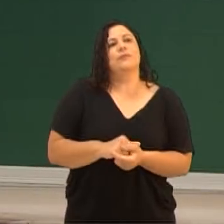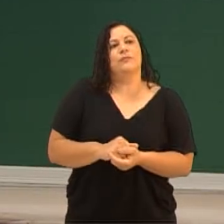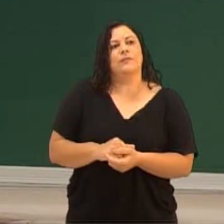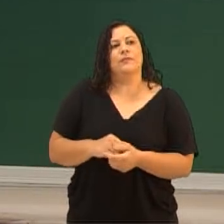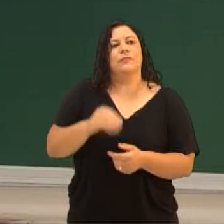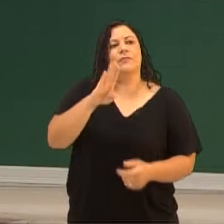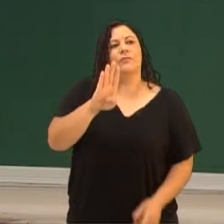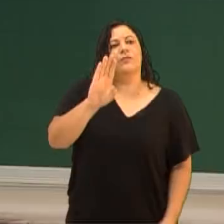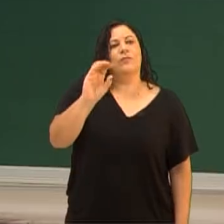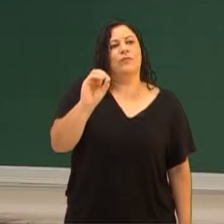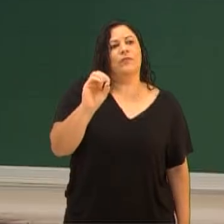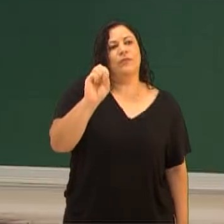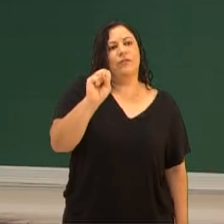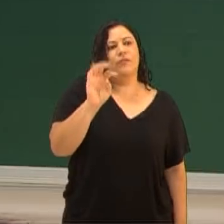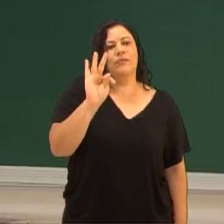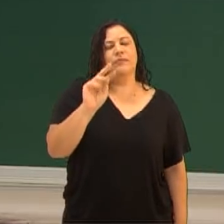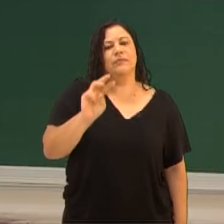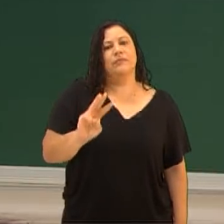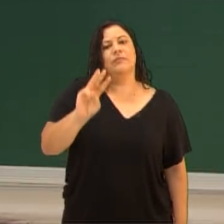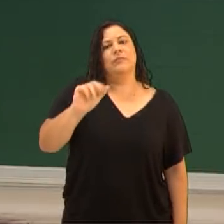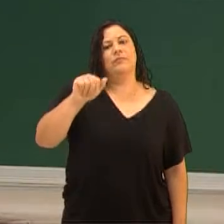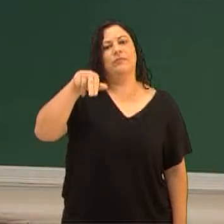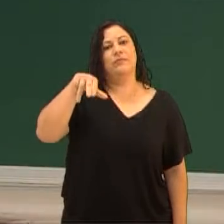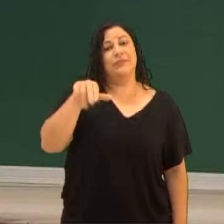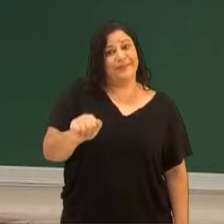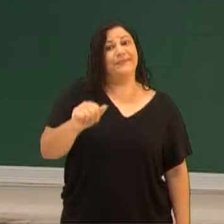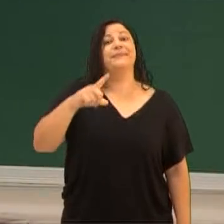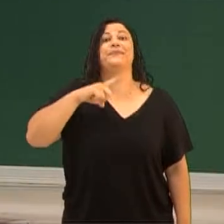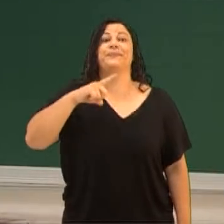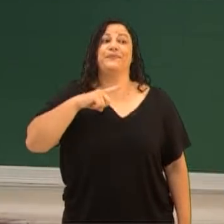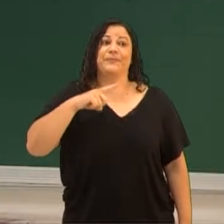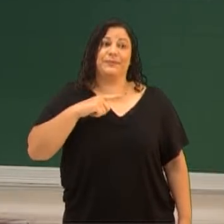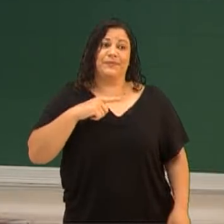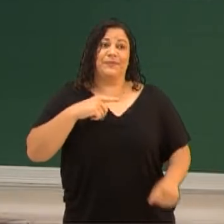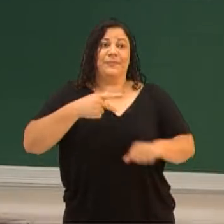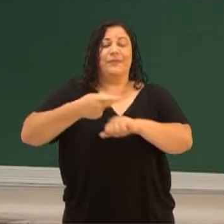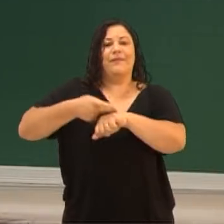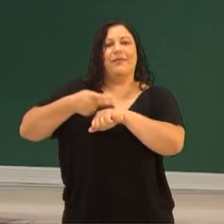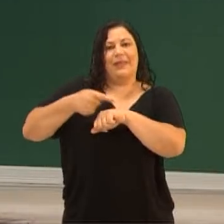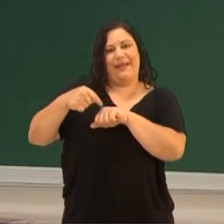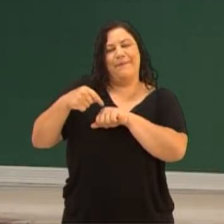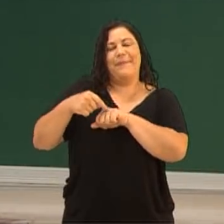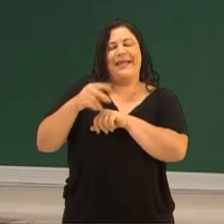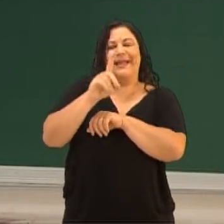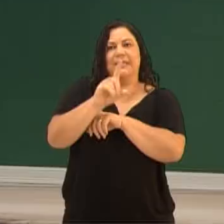ano, também é um país pobre, tem reservas de diamante. Lógico que isso não é